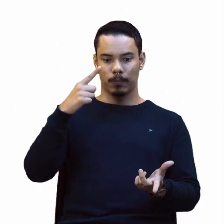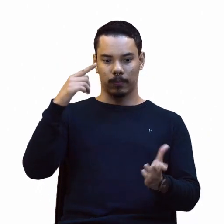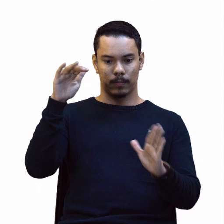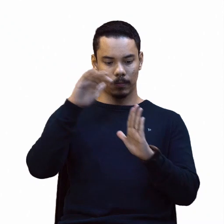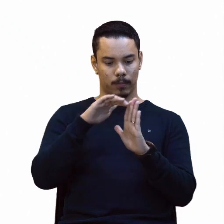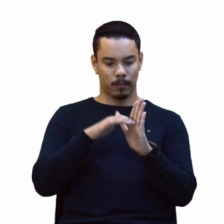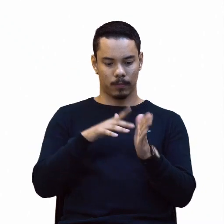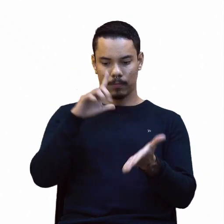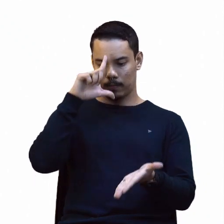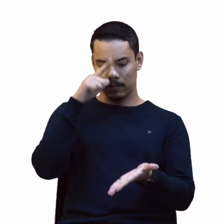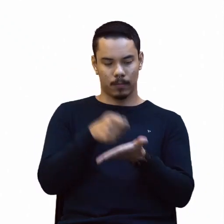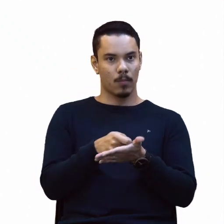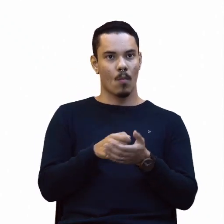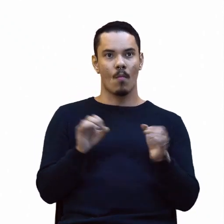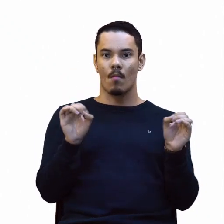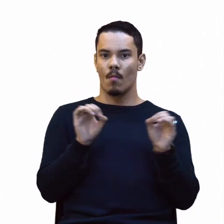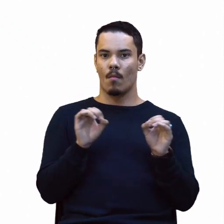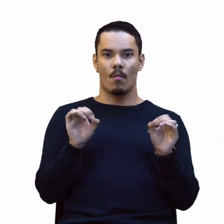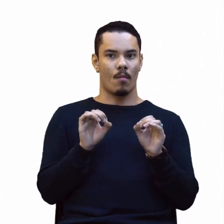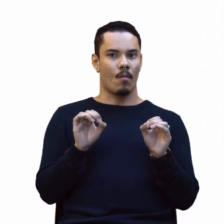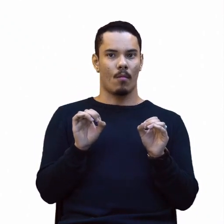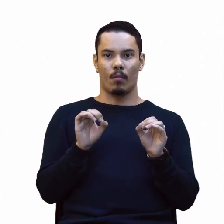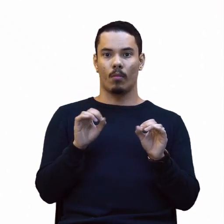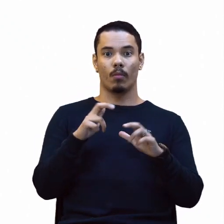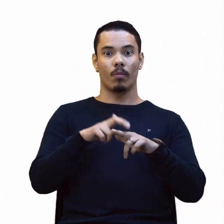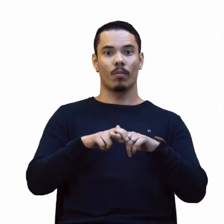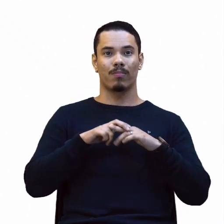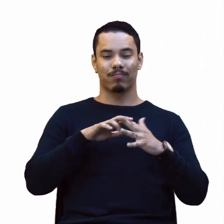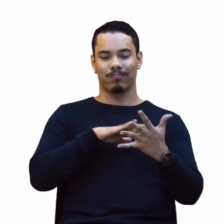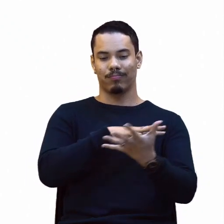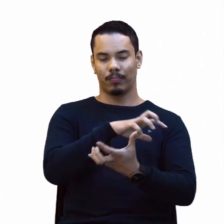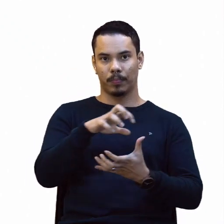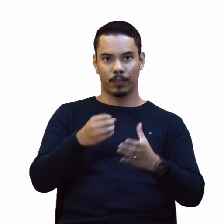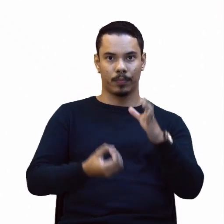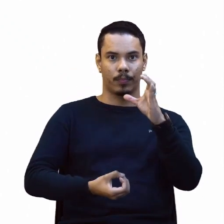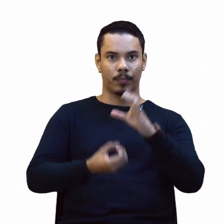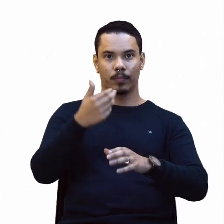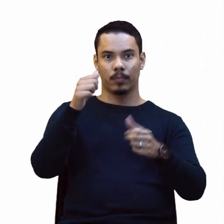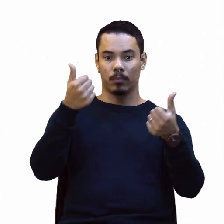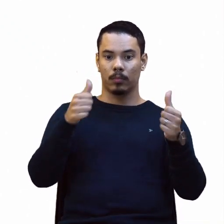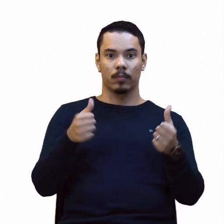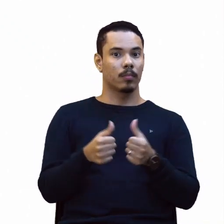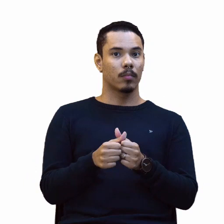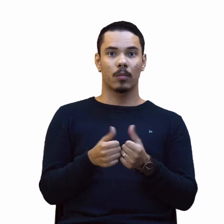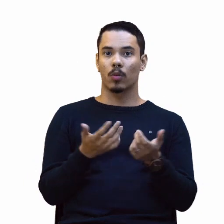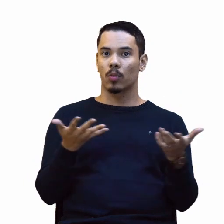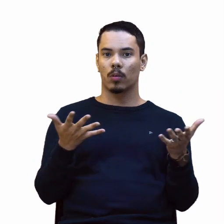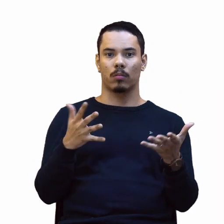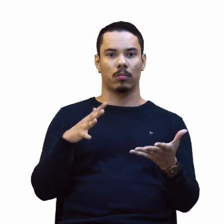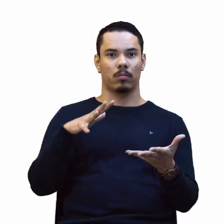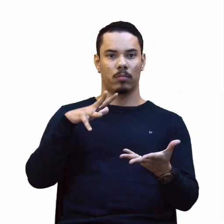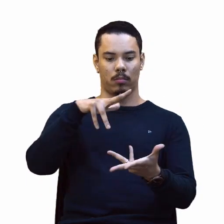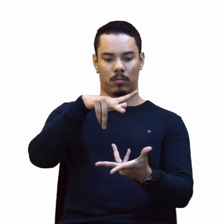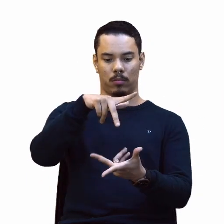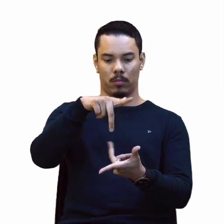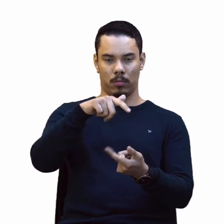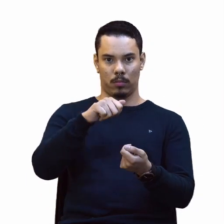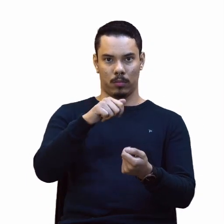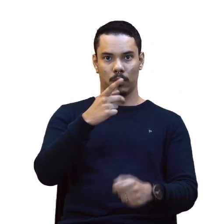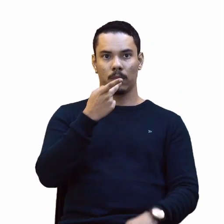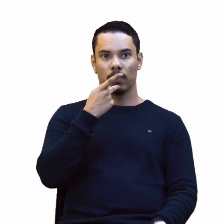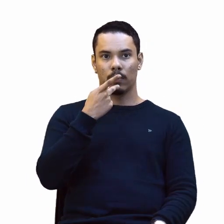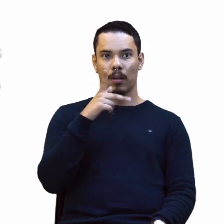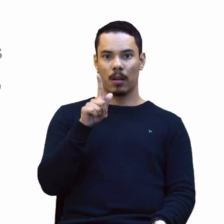que é o caos. Do caos surge uma deusa. Que deusa? A Terra. Os gregos chamam de Gaia.